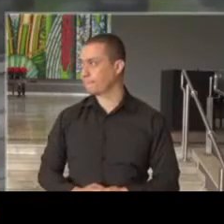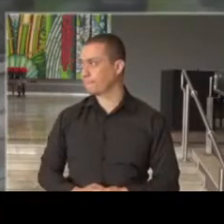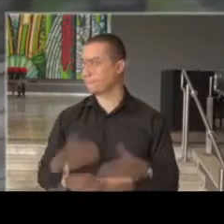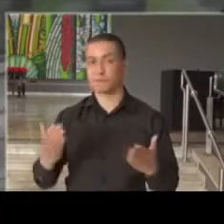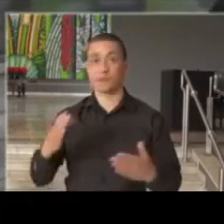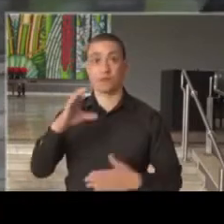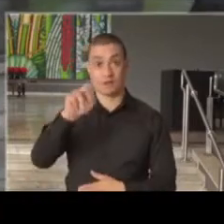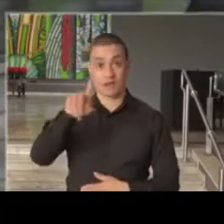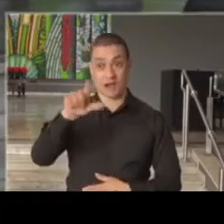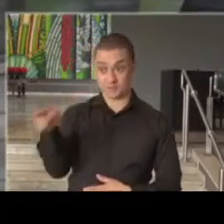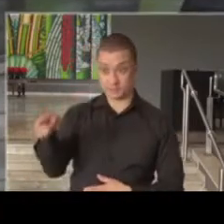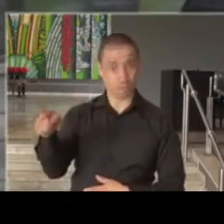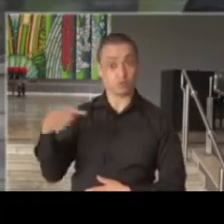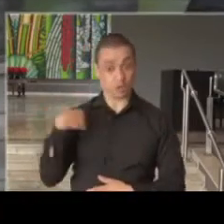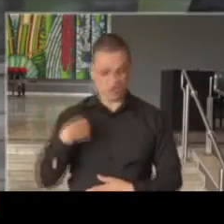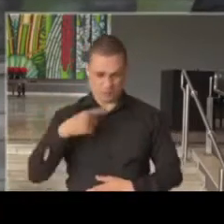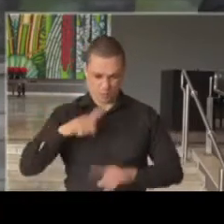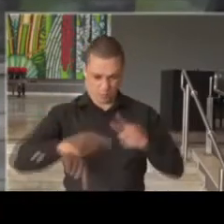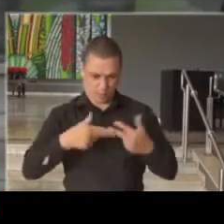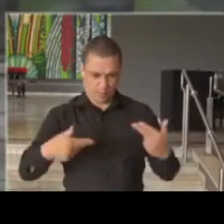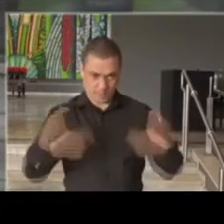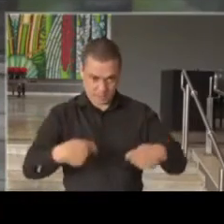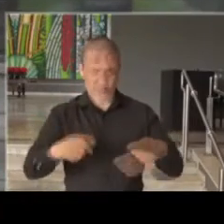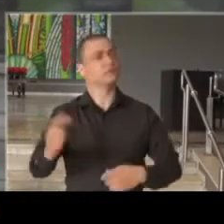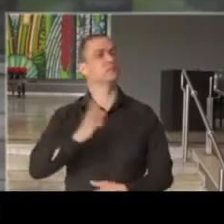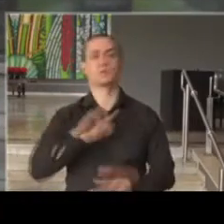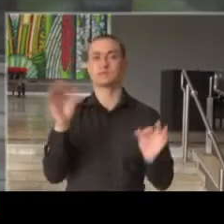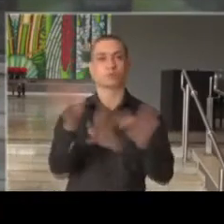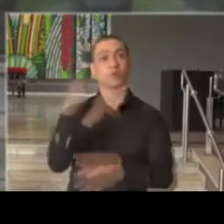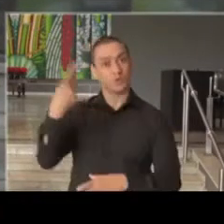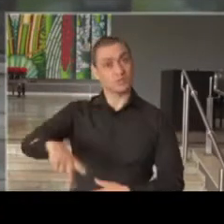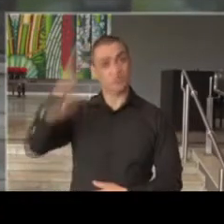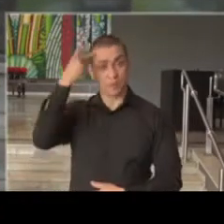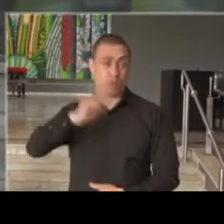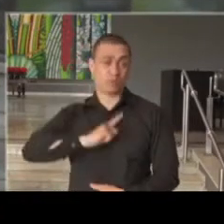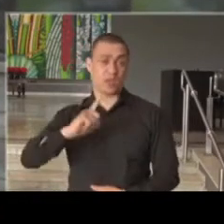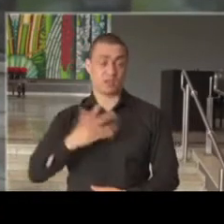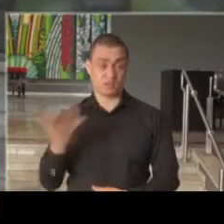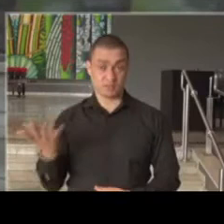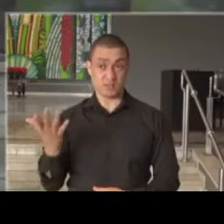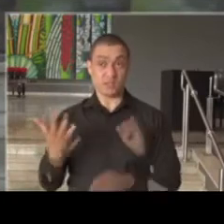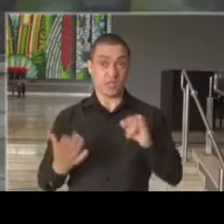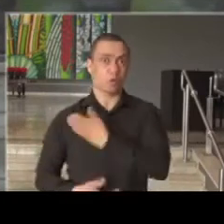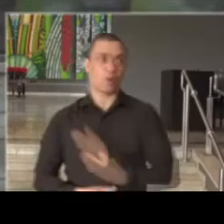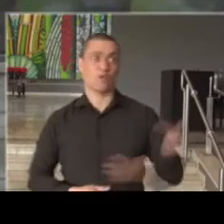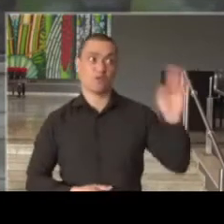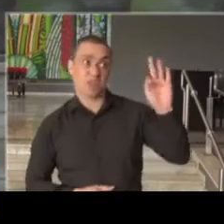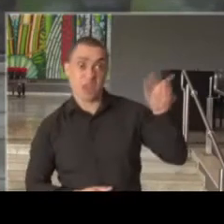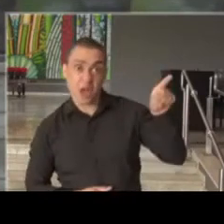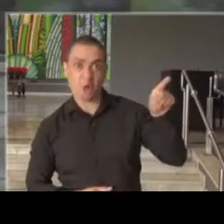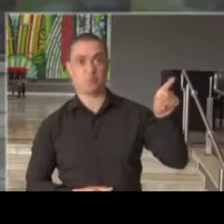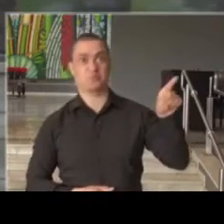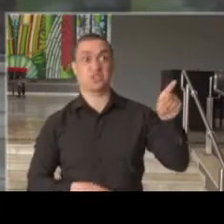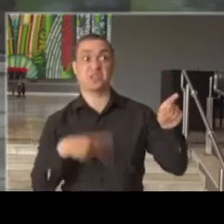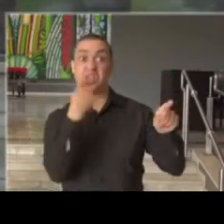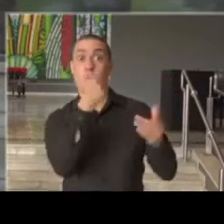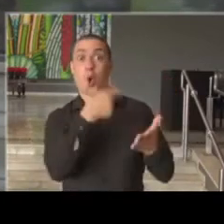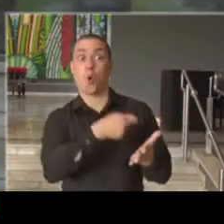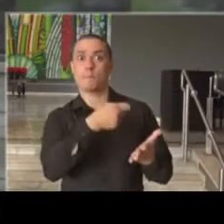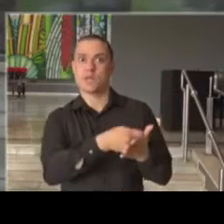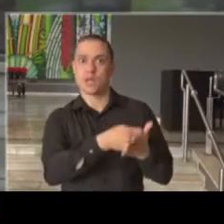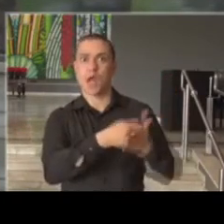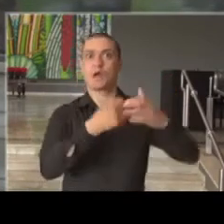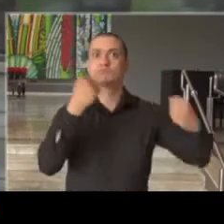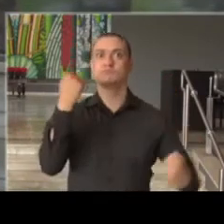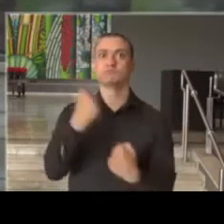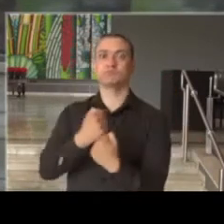Carla, temos tudo o que precisamos. Temos aqui em São Paulo. Evidentemente, se o governo federal cumprir a sua obrigação de apoiar